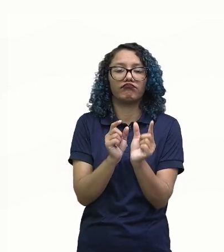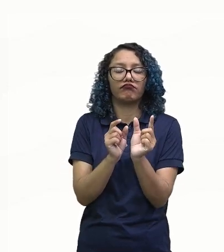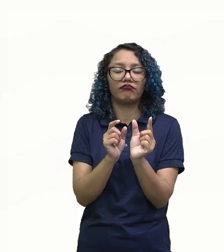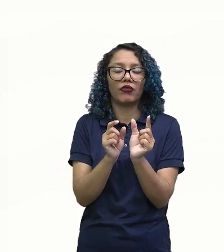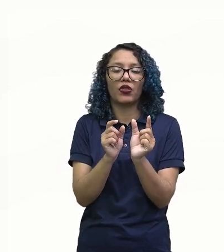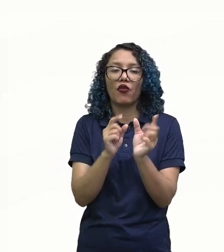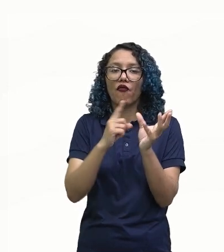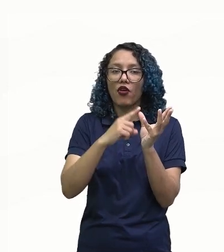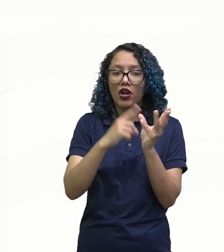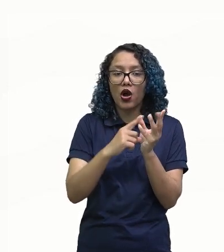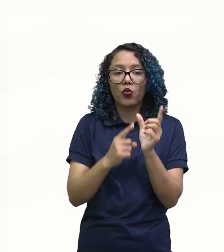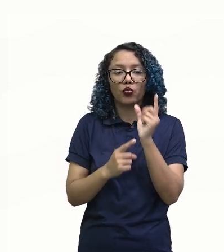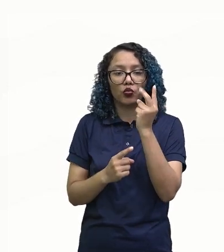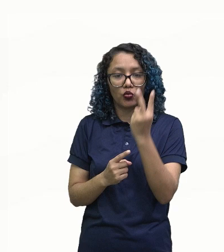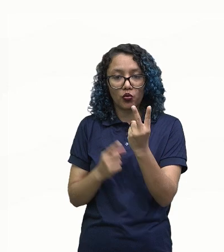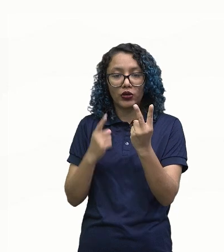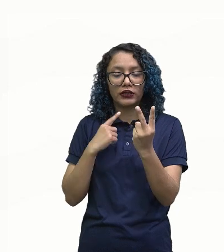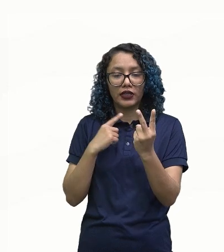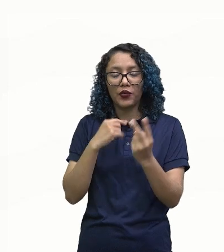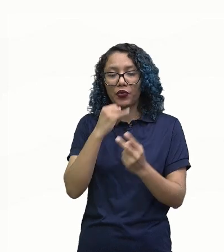que é o que acontece aqui em céu, ó.